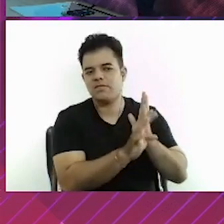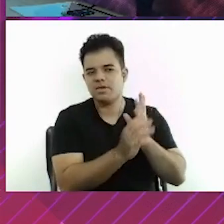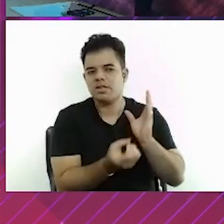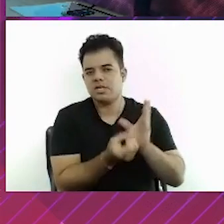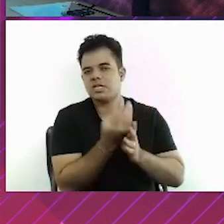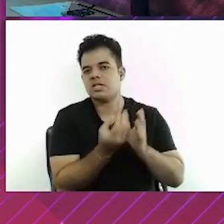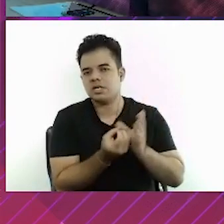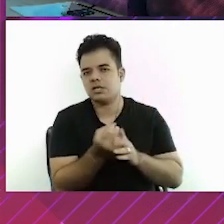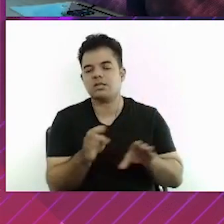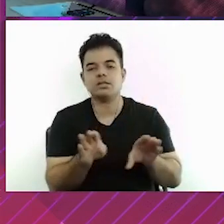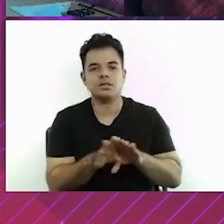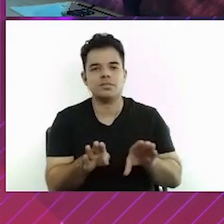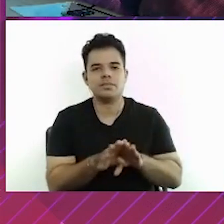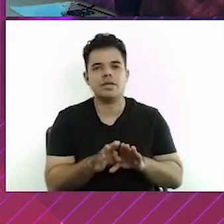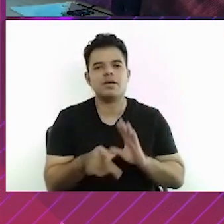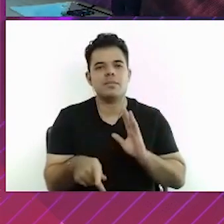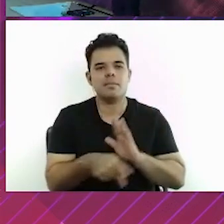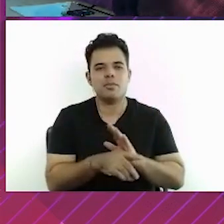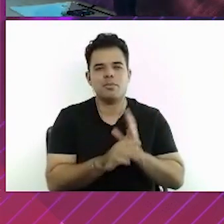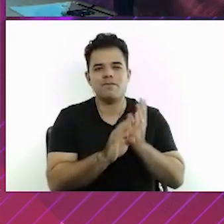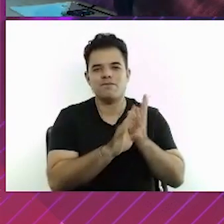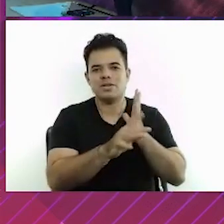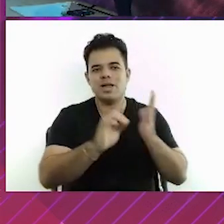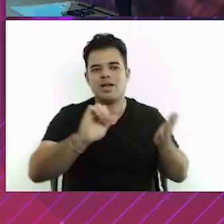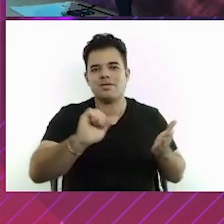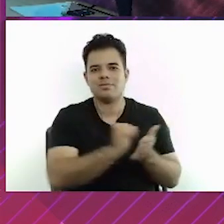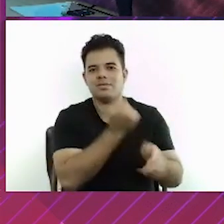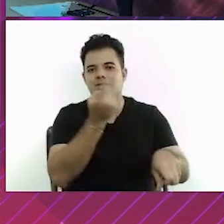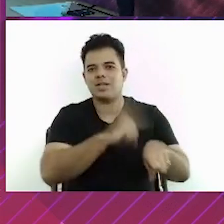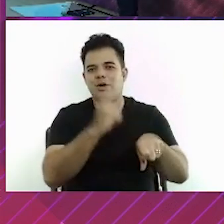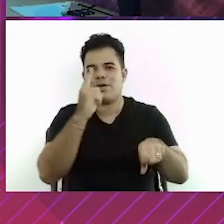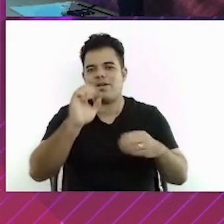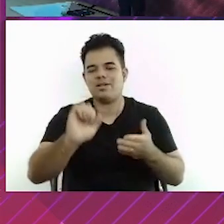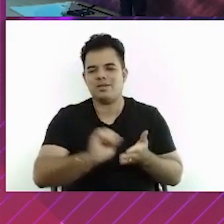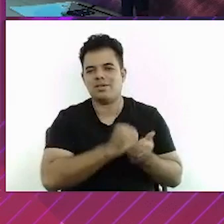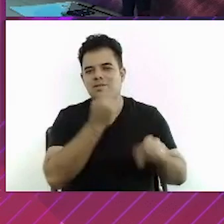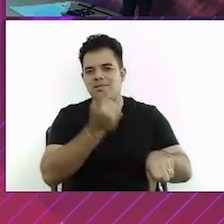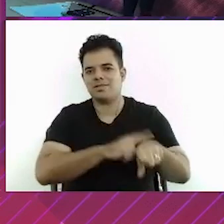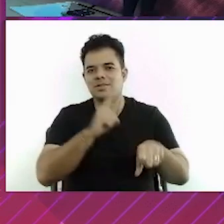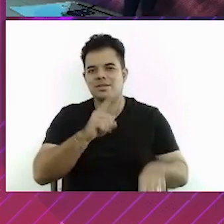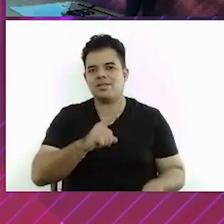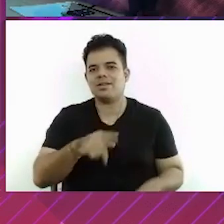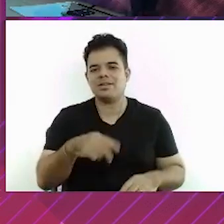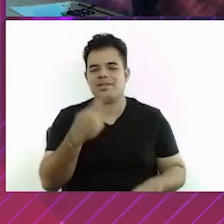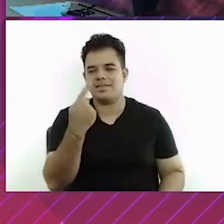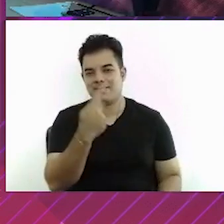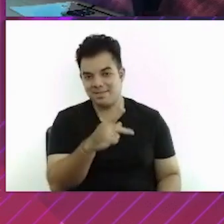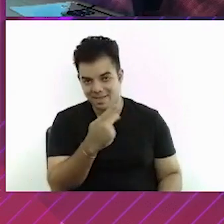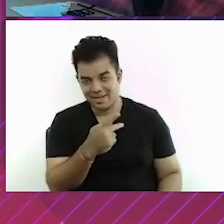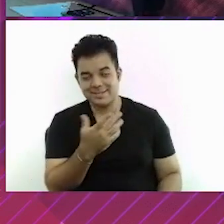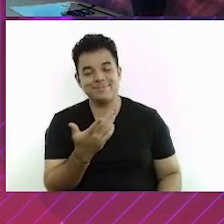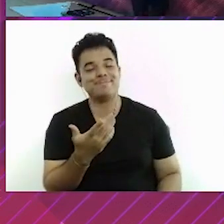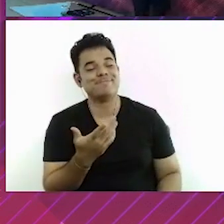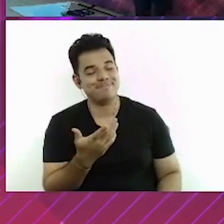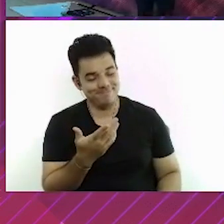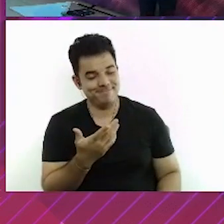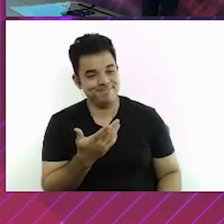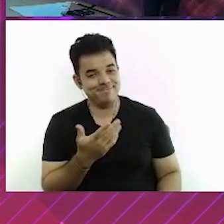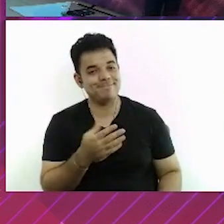não auto-delete. Nesse caso é o que acontece. Se a fila for auto-delete, ela